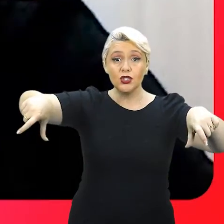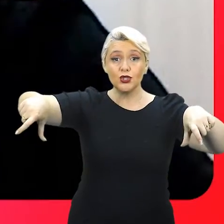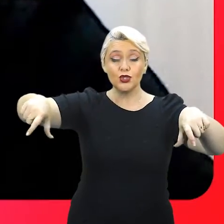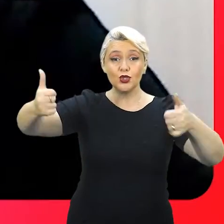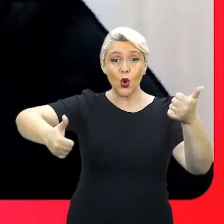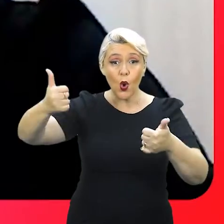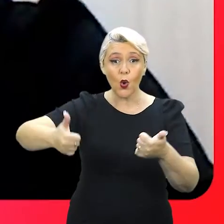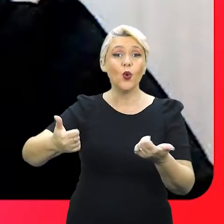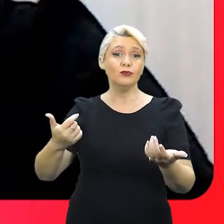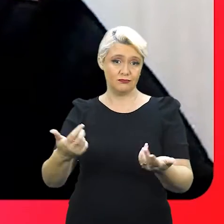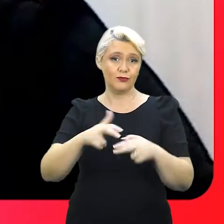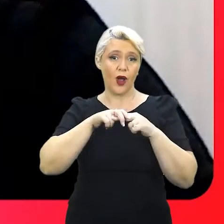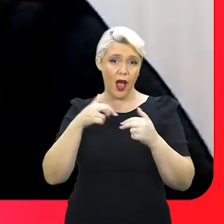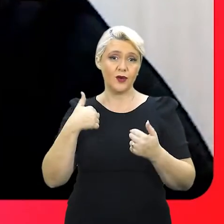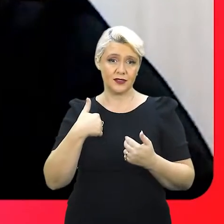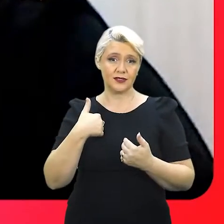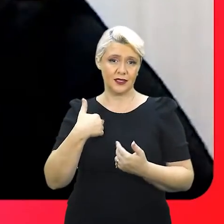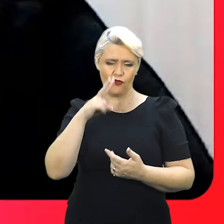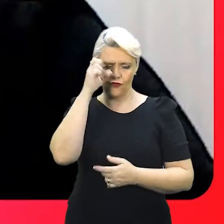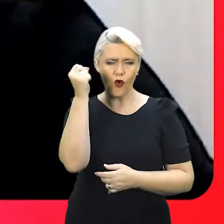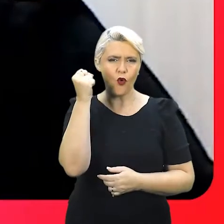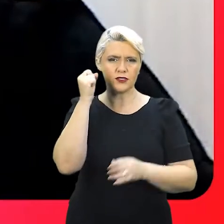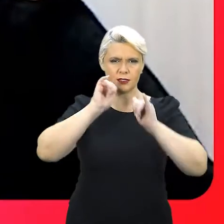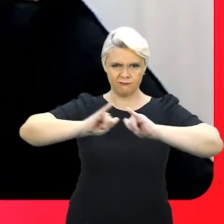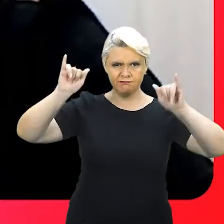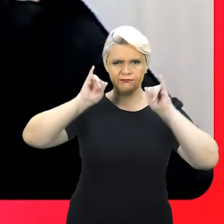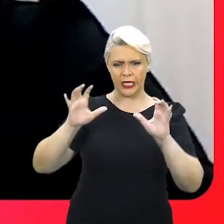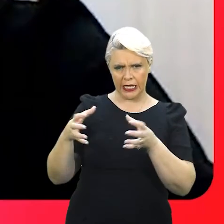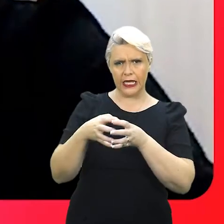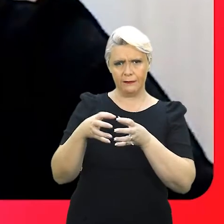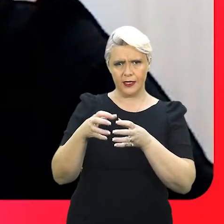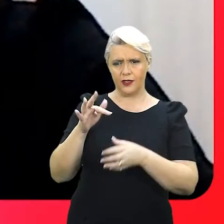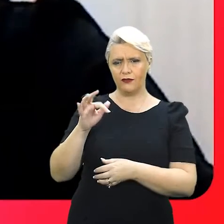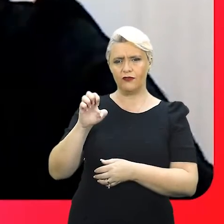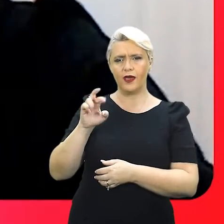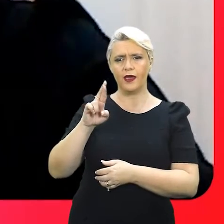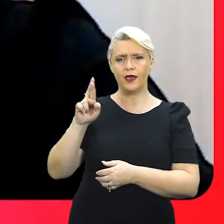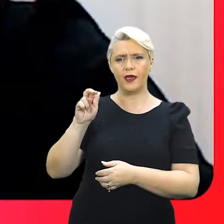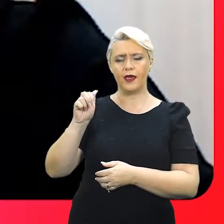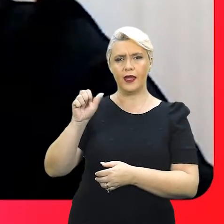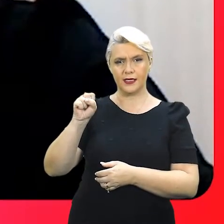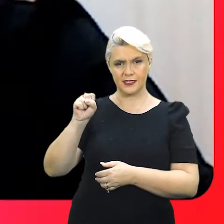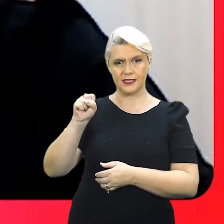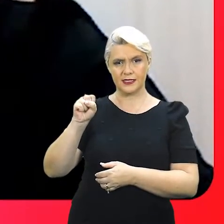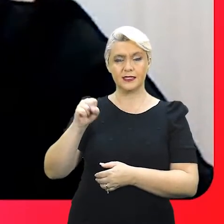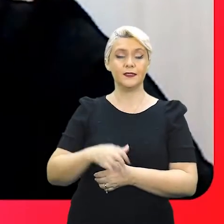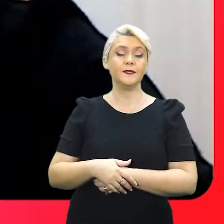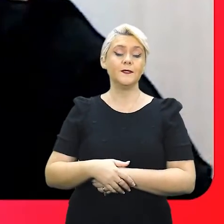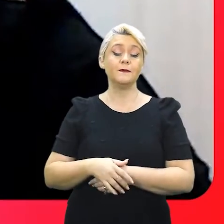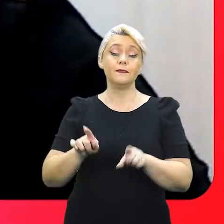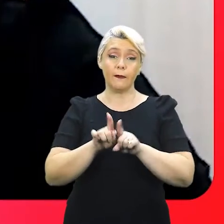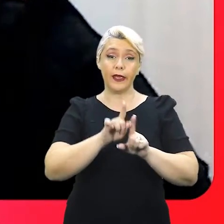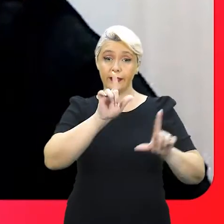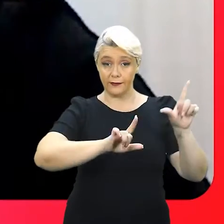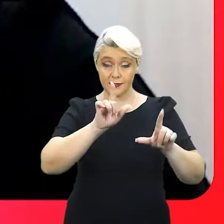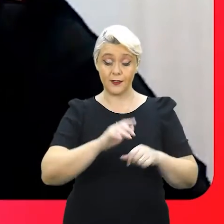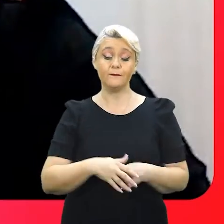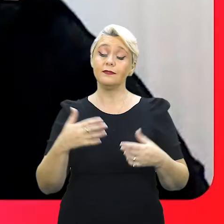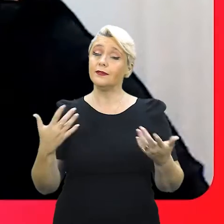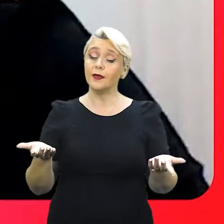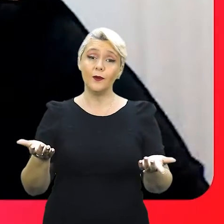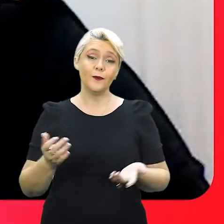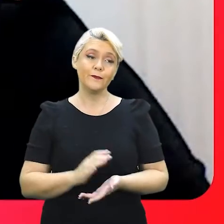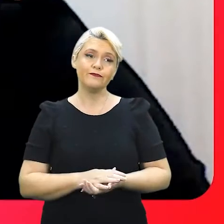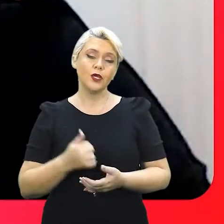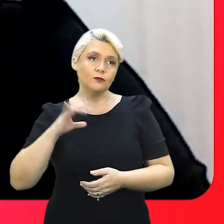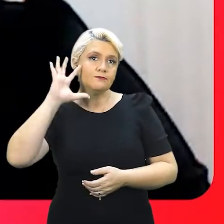era a força da equipe Feras do Cajuru no rádio e na televisão. Então,